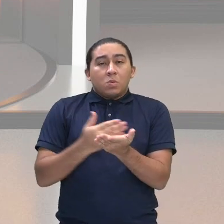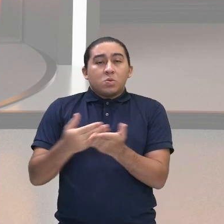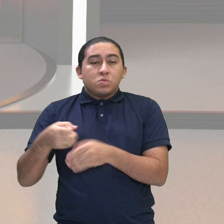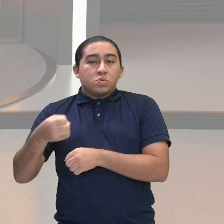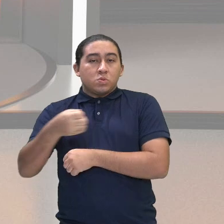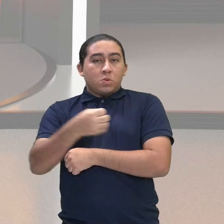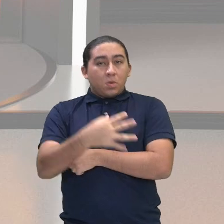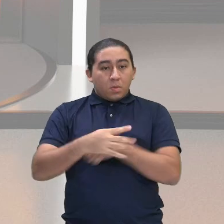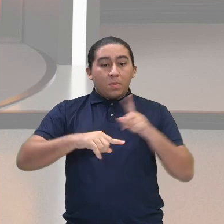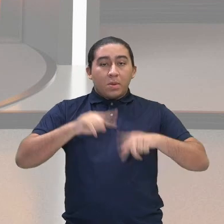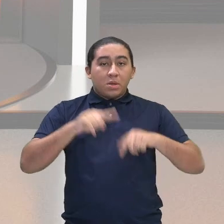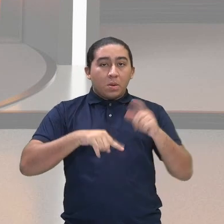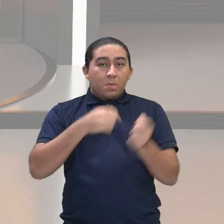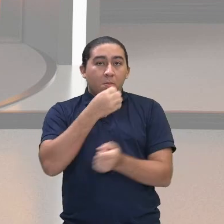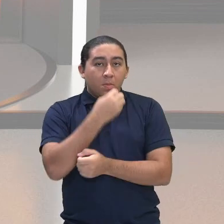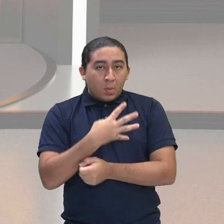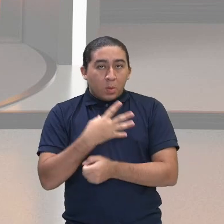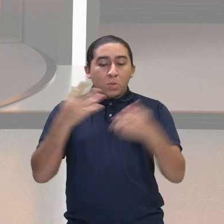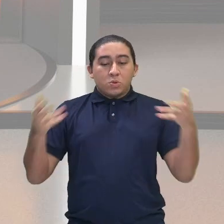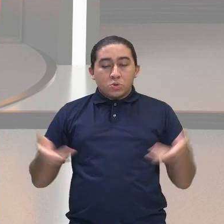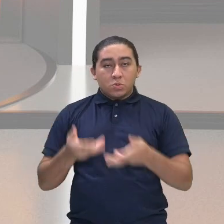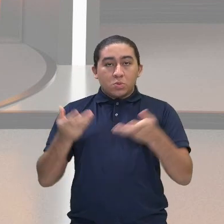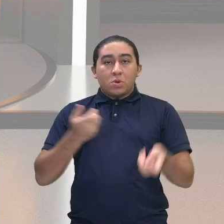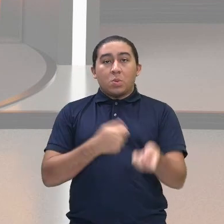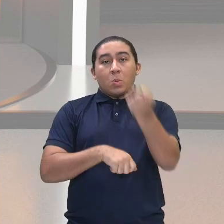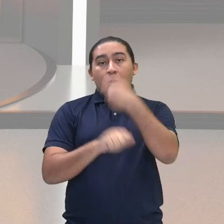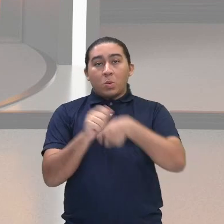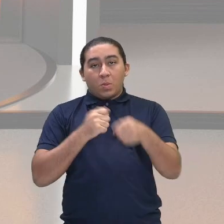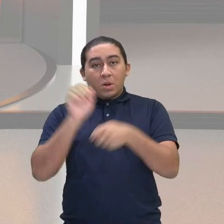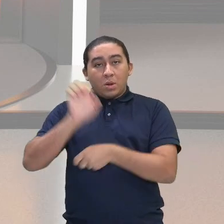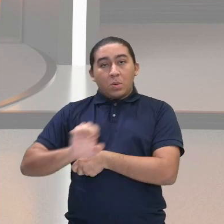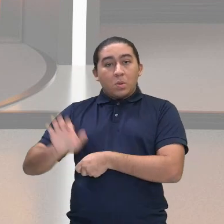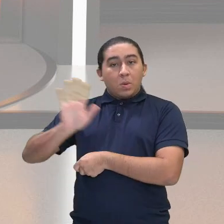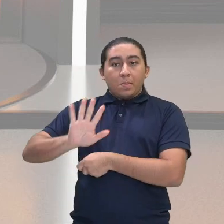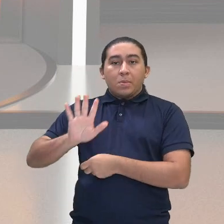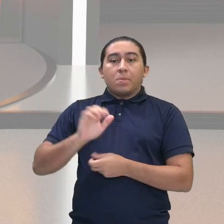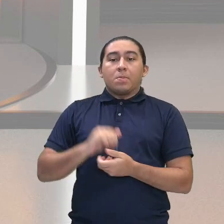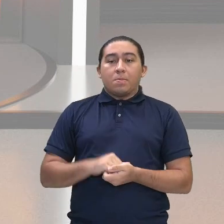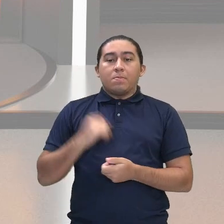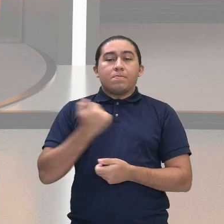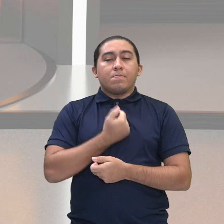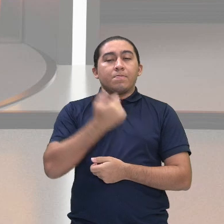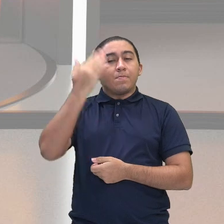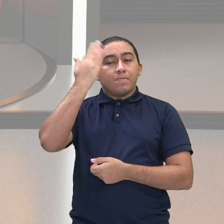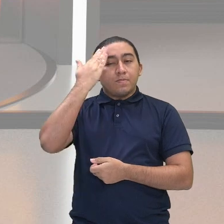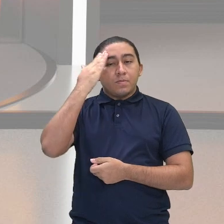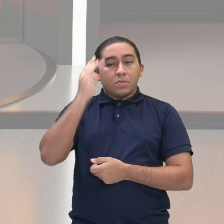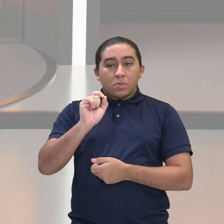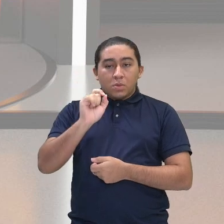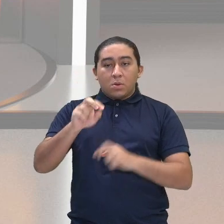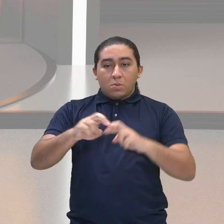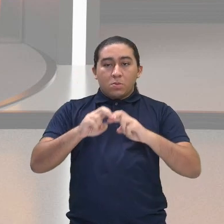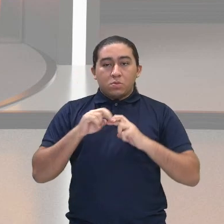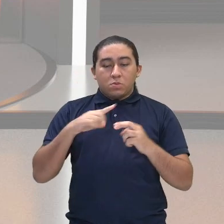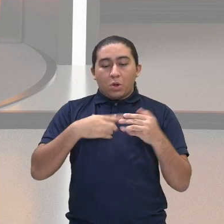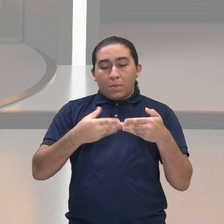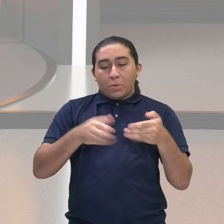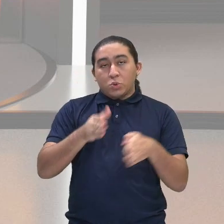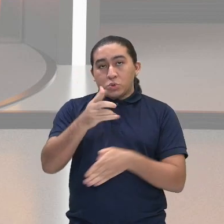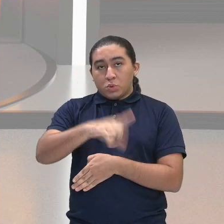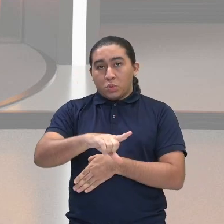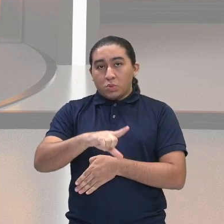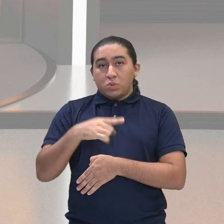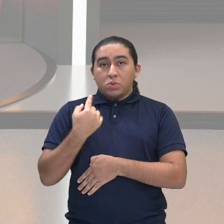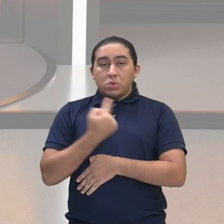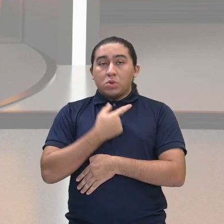que estimularam a economia europeia. Então, a gente sabe que por conta dessas reaberturas, nós vamos